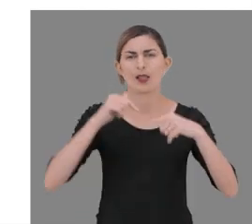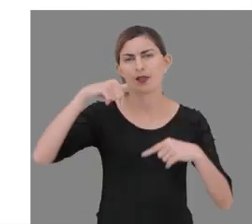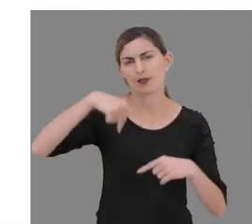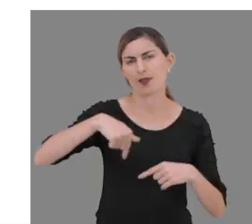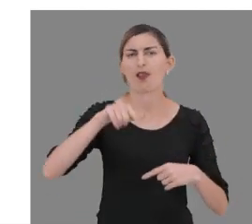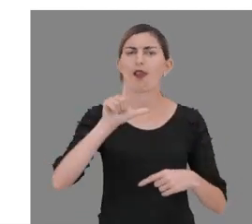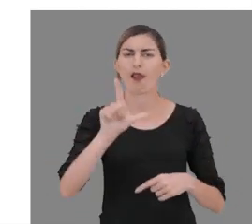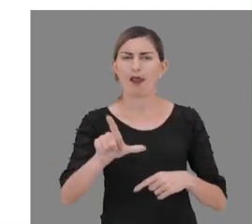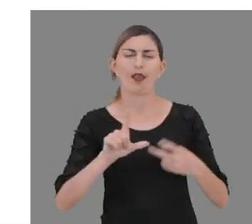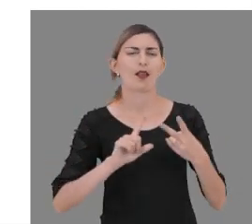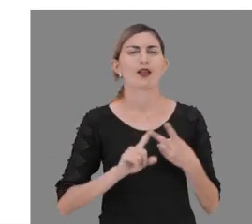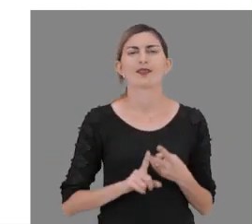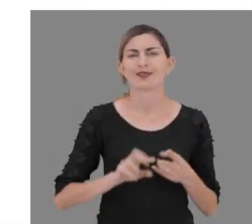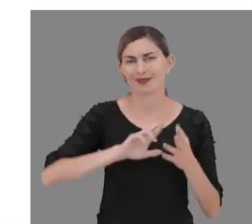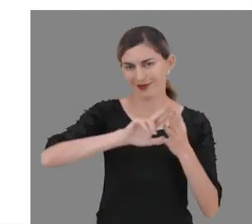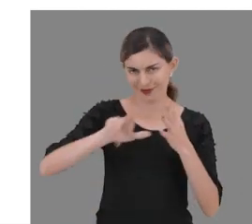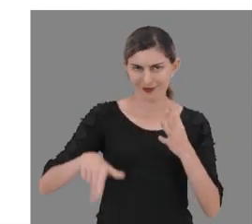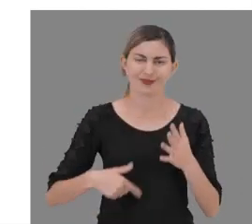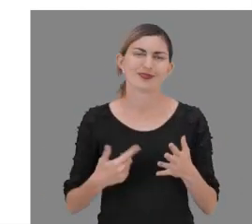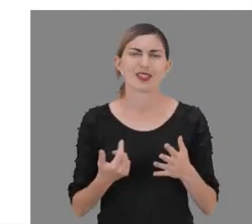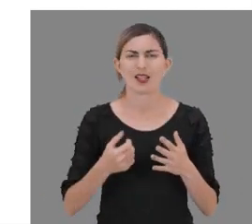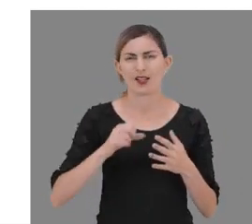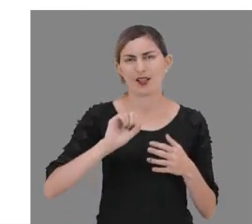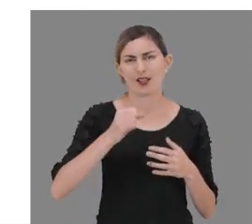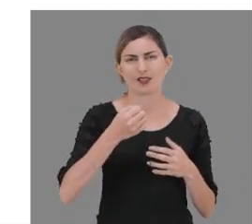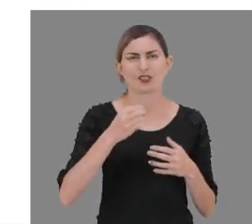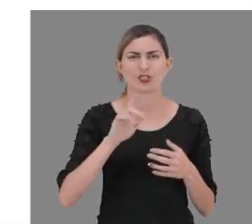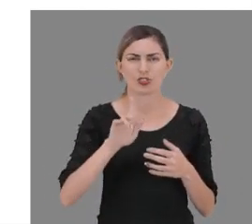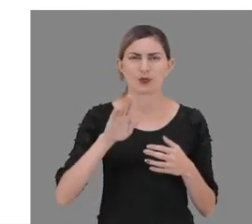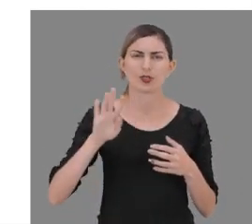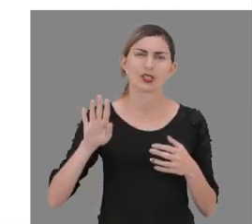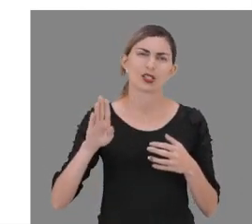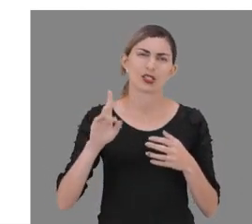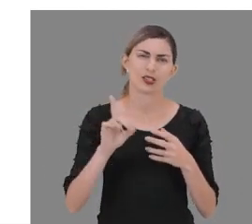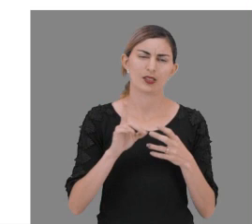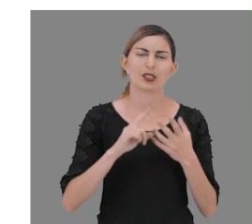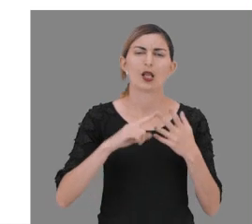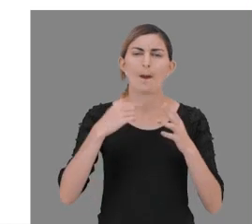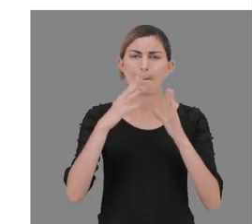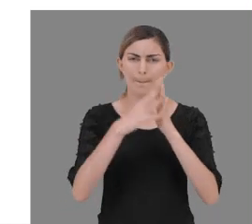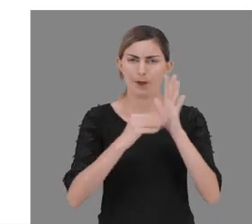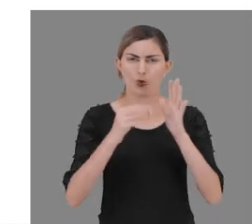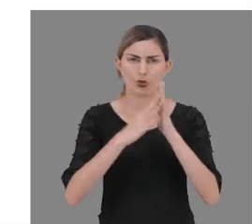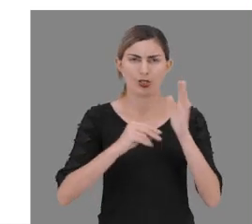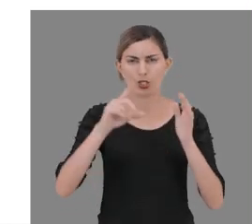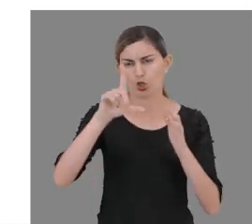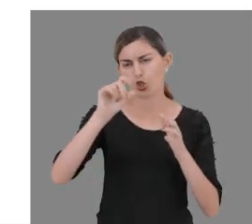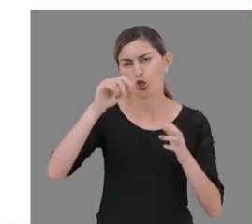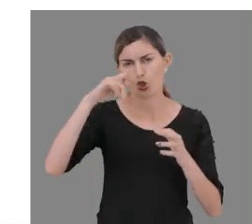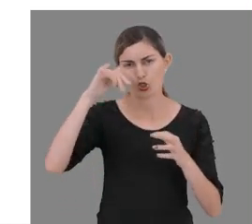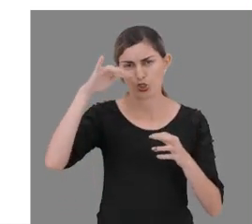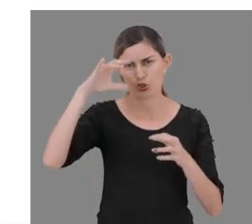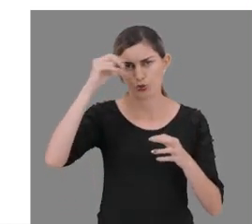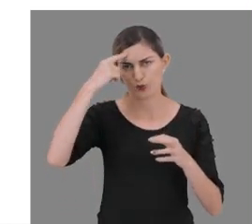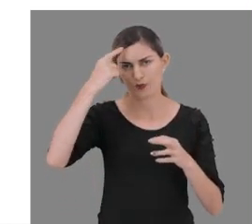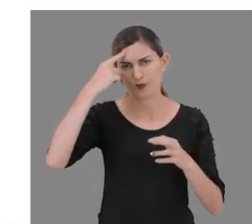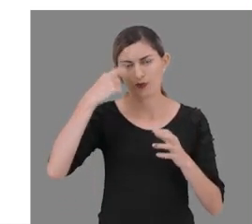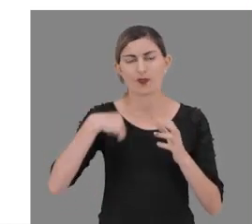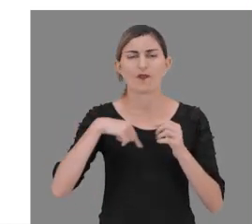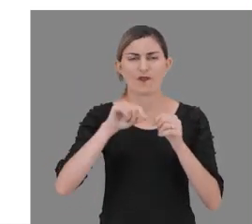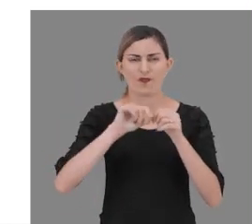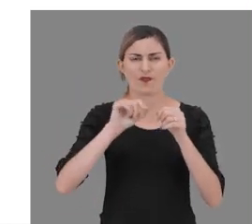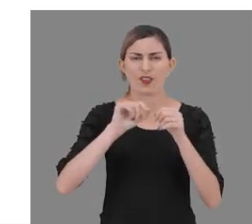o MySQL, o Oracle ou qualquer outro SGBD. A partir do modelo lógico é